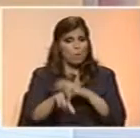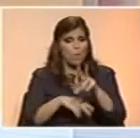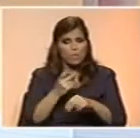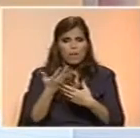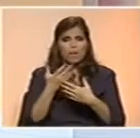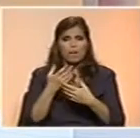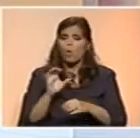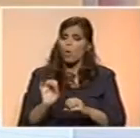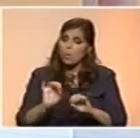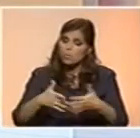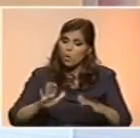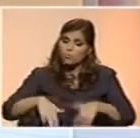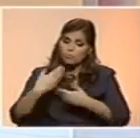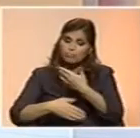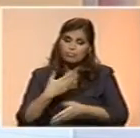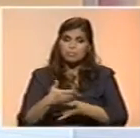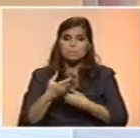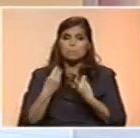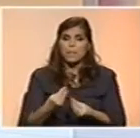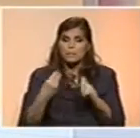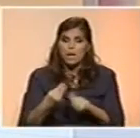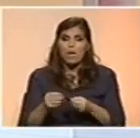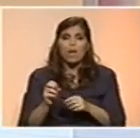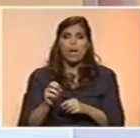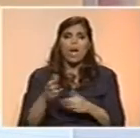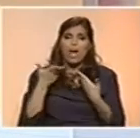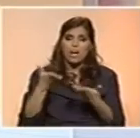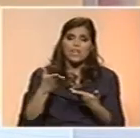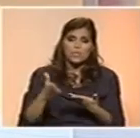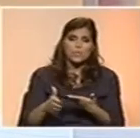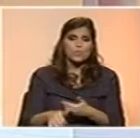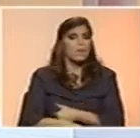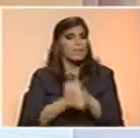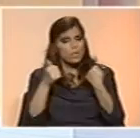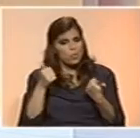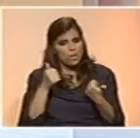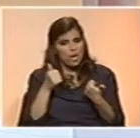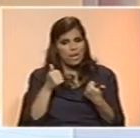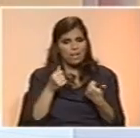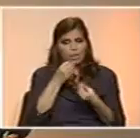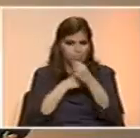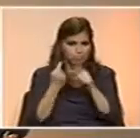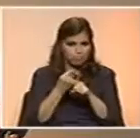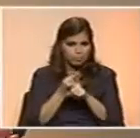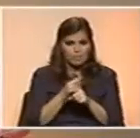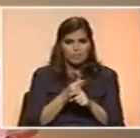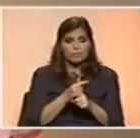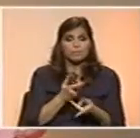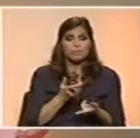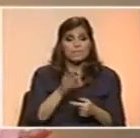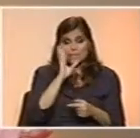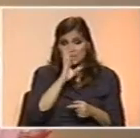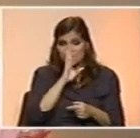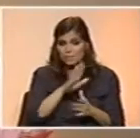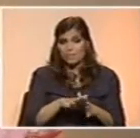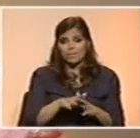introduzida, ajudou a melhorar os nossos regimes alimentares, não ajudou? Bem introduzida, se na